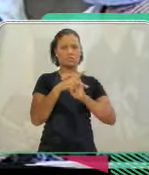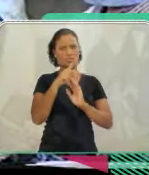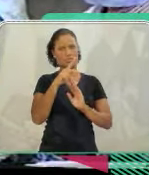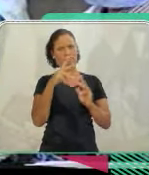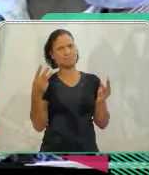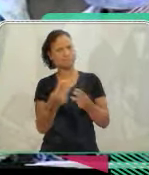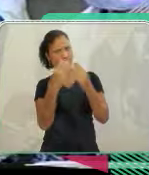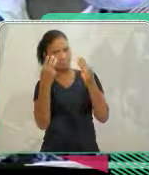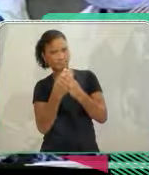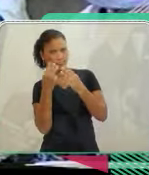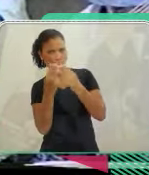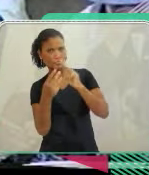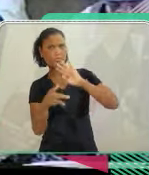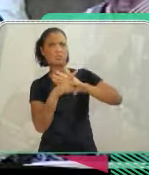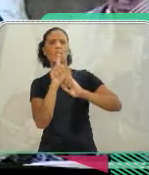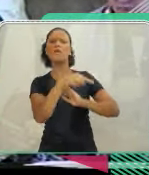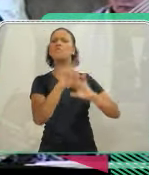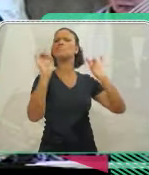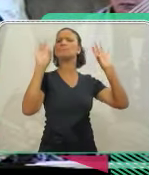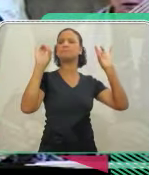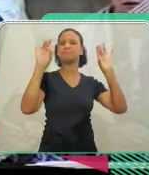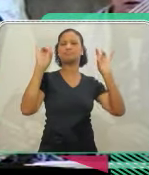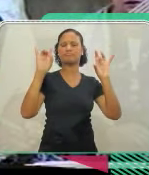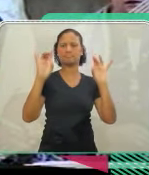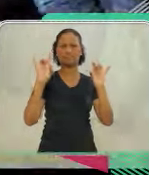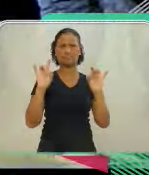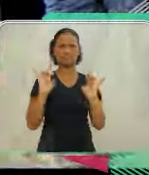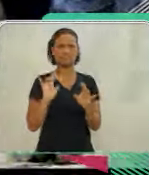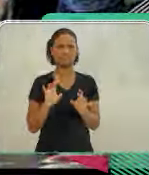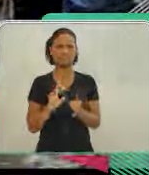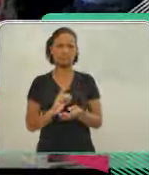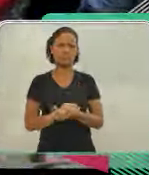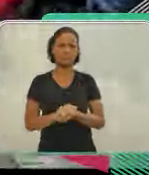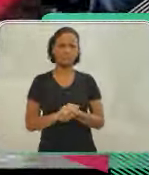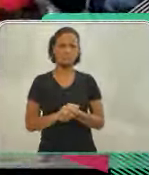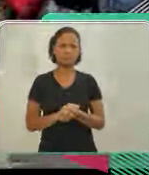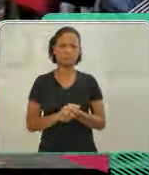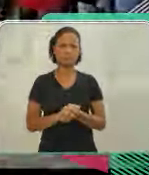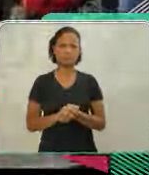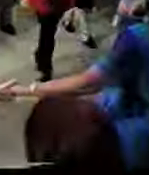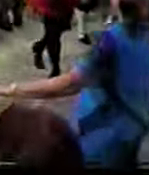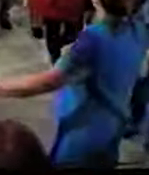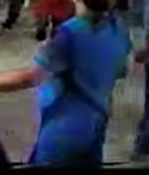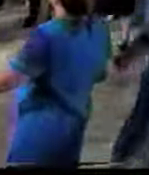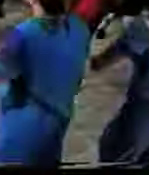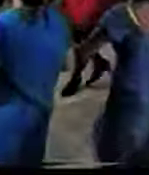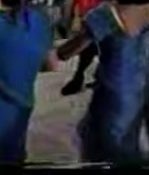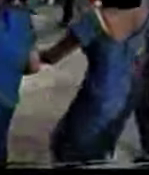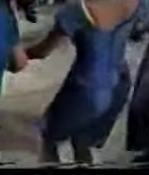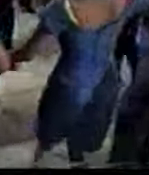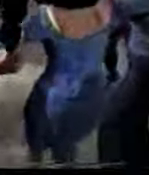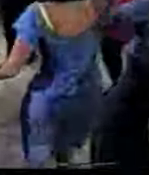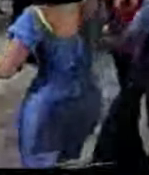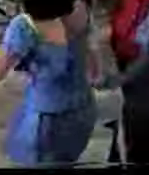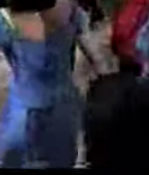Eu acho que foi o primeiro bat mitzvah da nossa sinagoga de um especial.